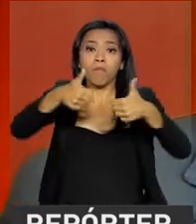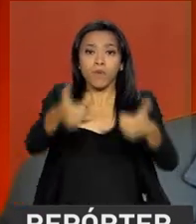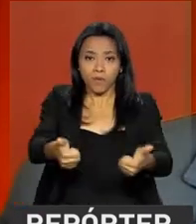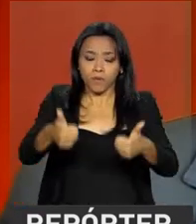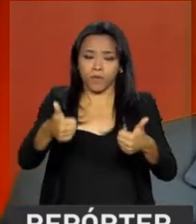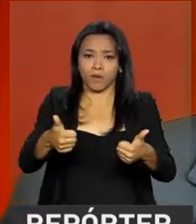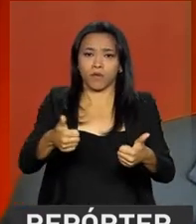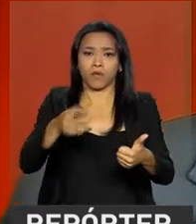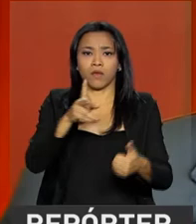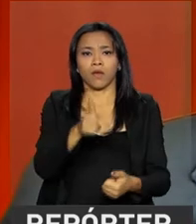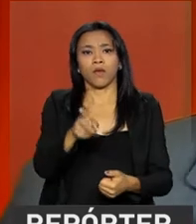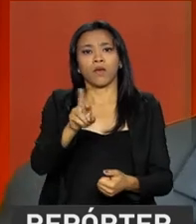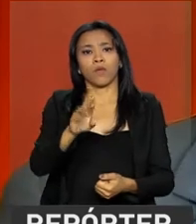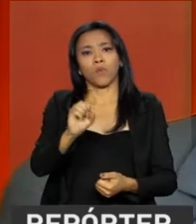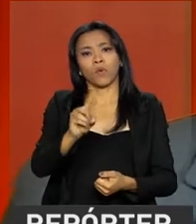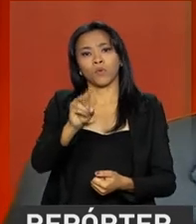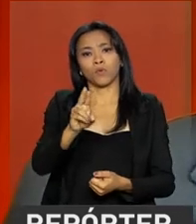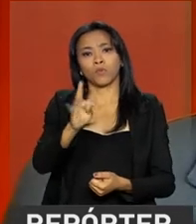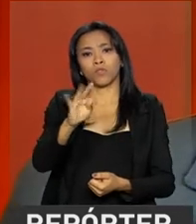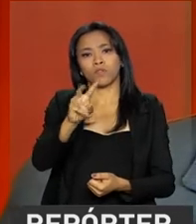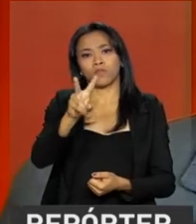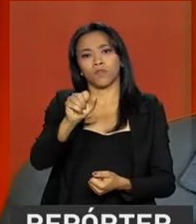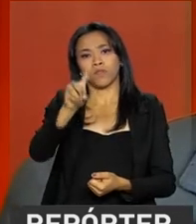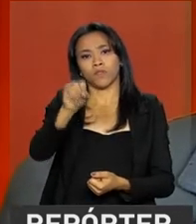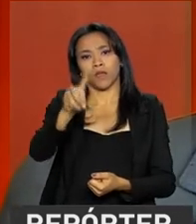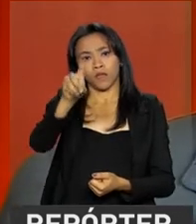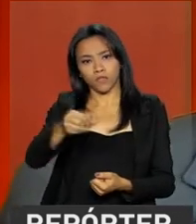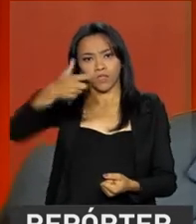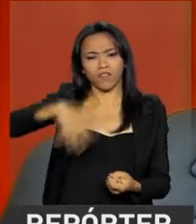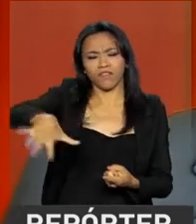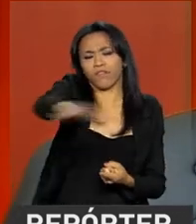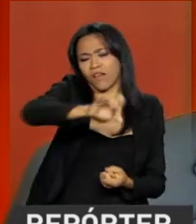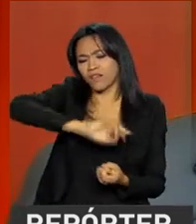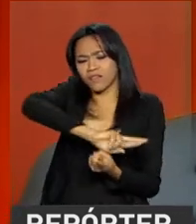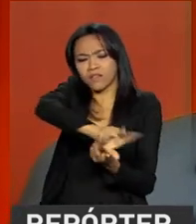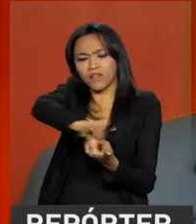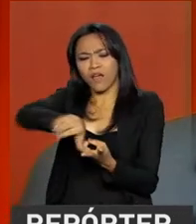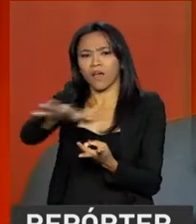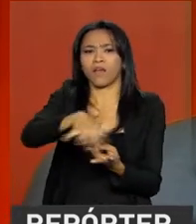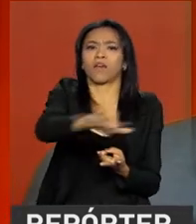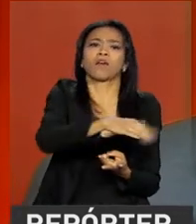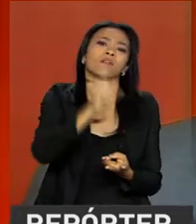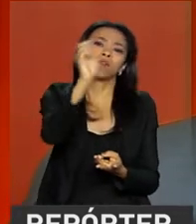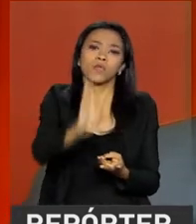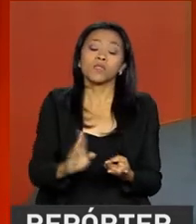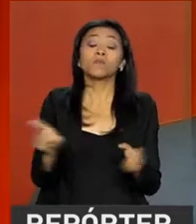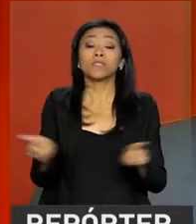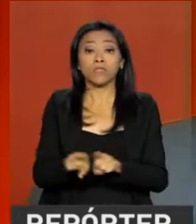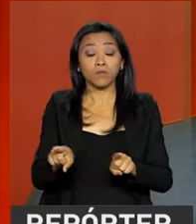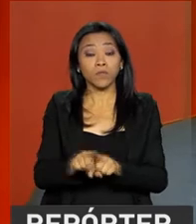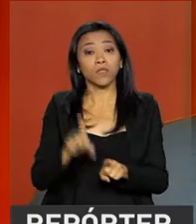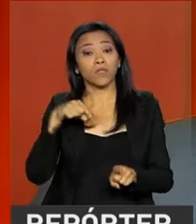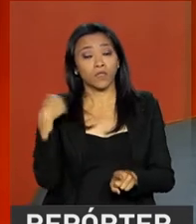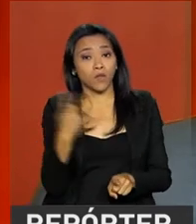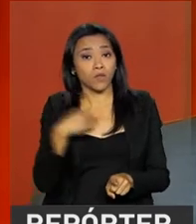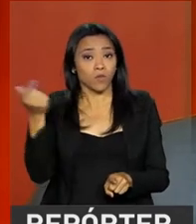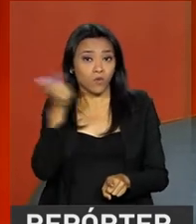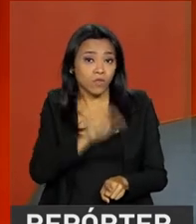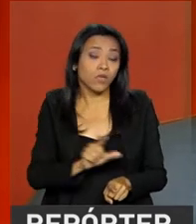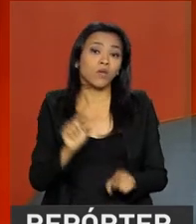da produção nas diversas áreas no brasil e sobretudo fazer com que nós possamos contribuir